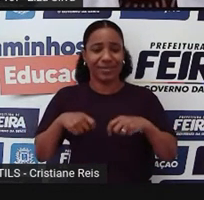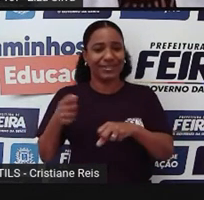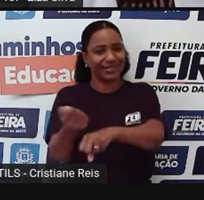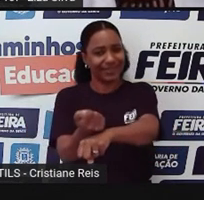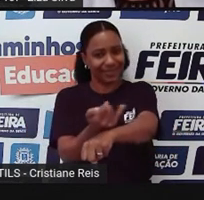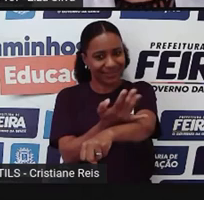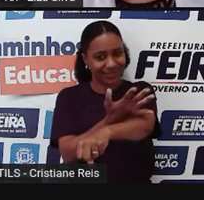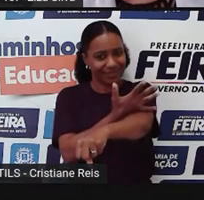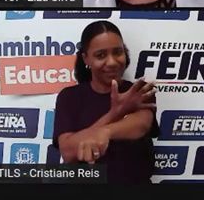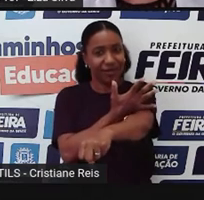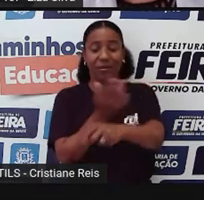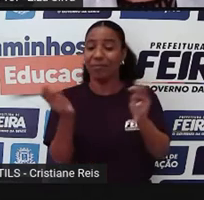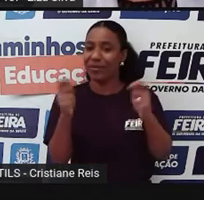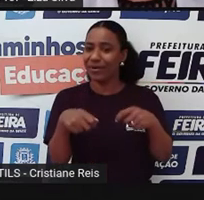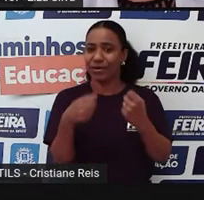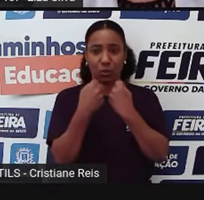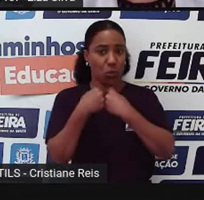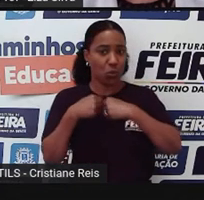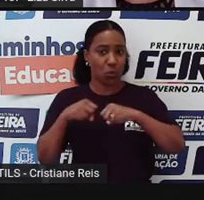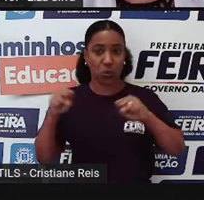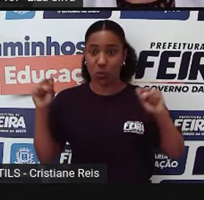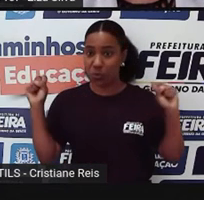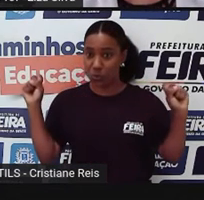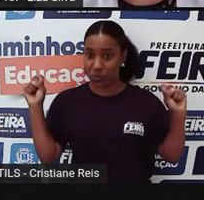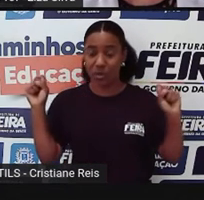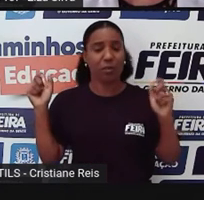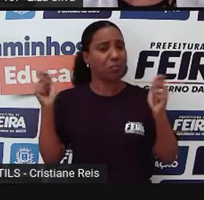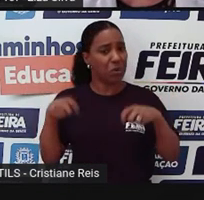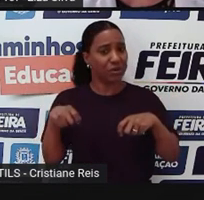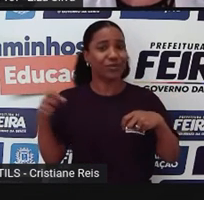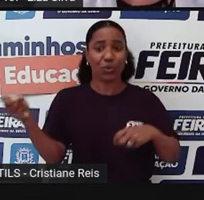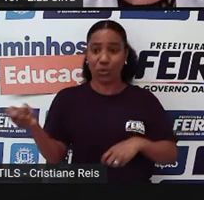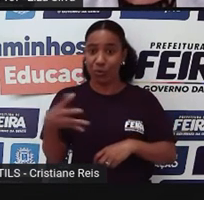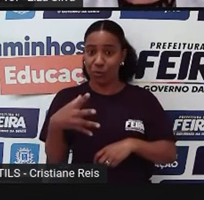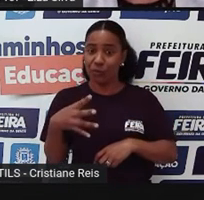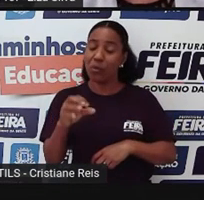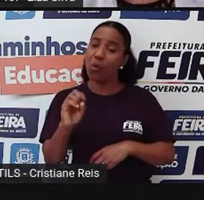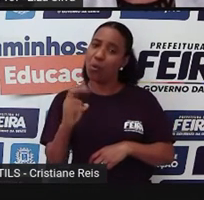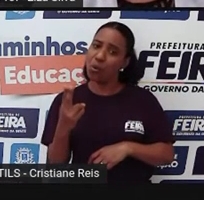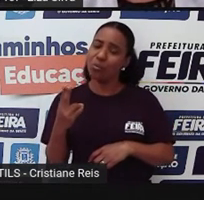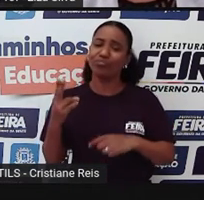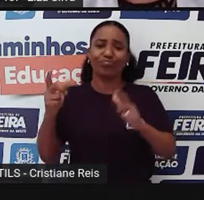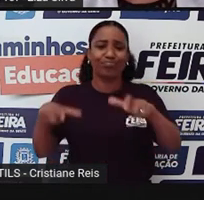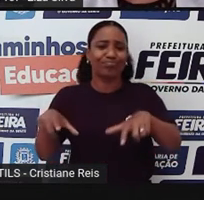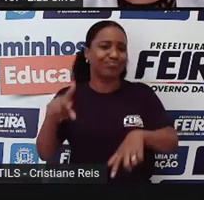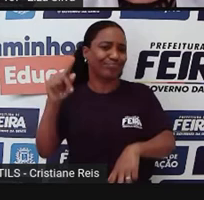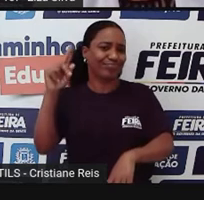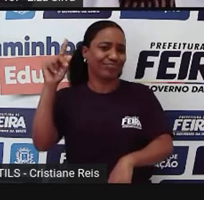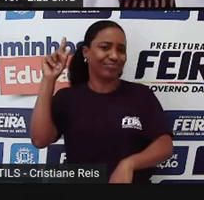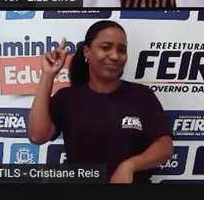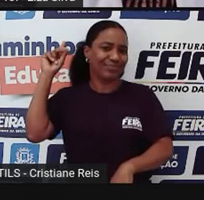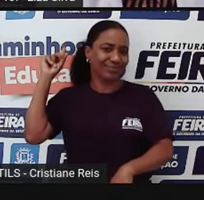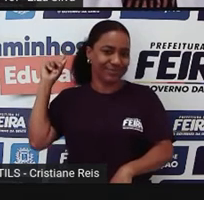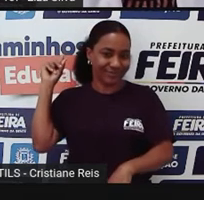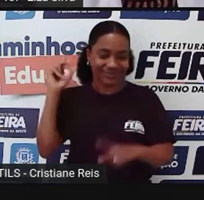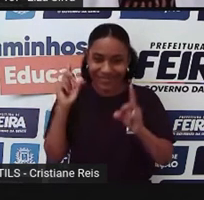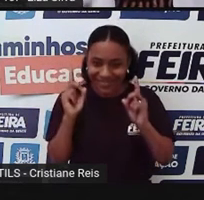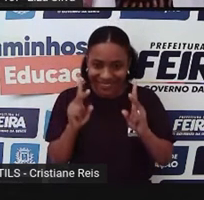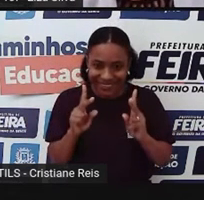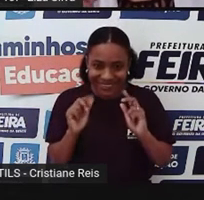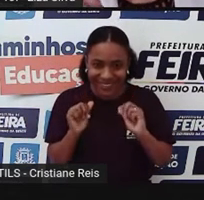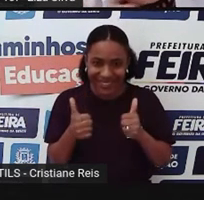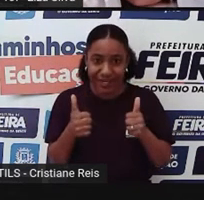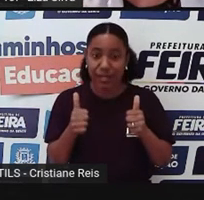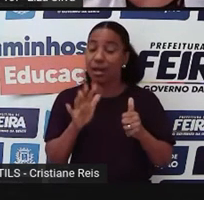Largo grande moda moderno or entity antigo ok